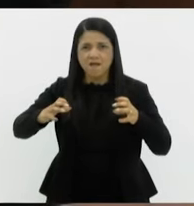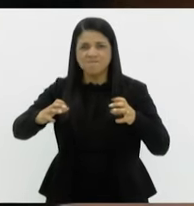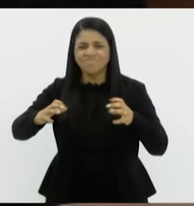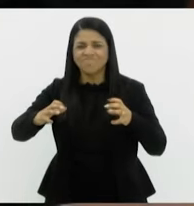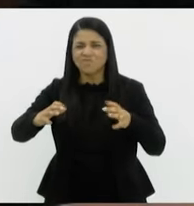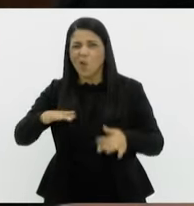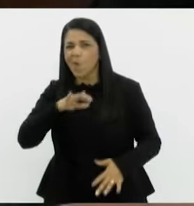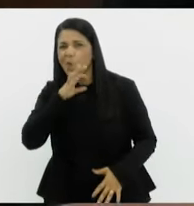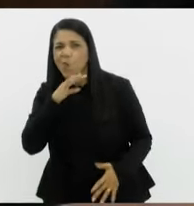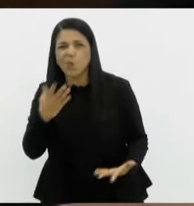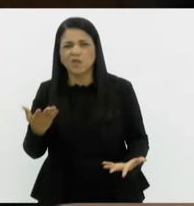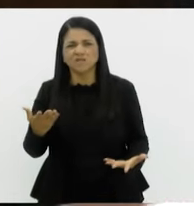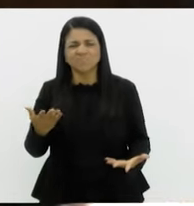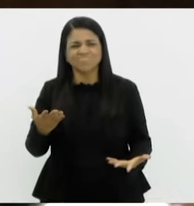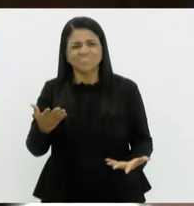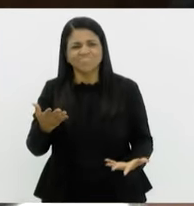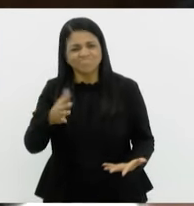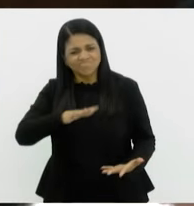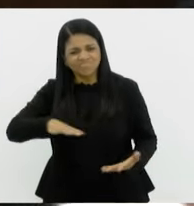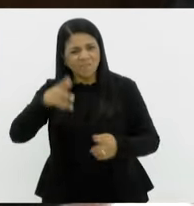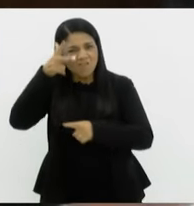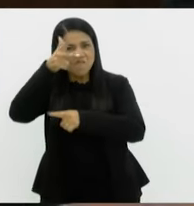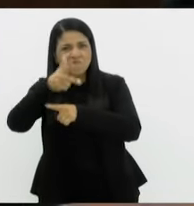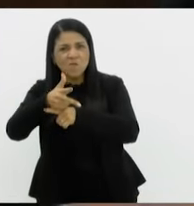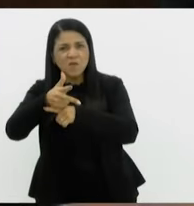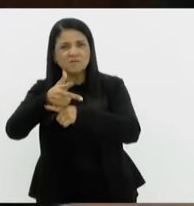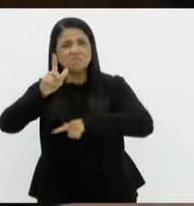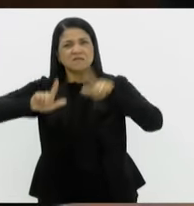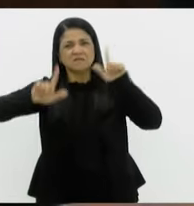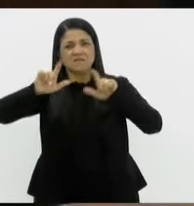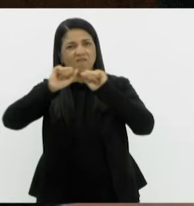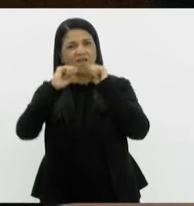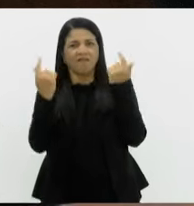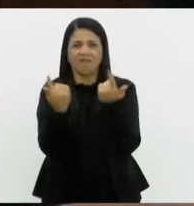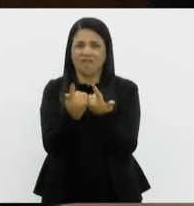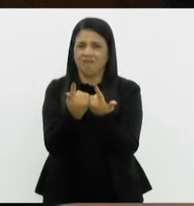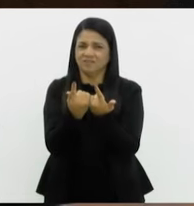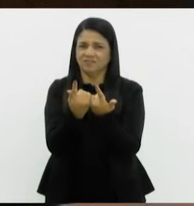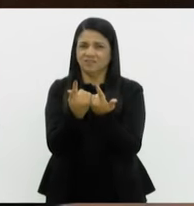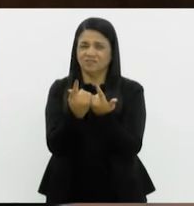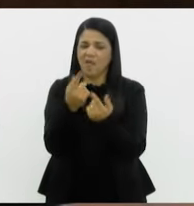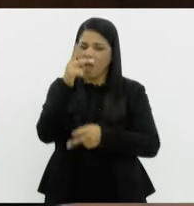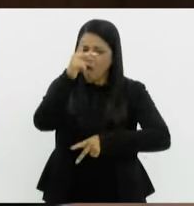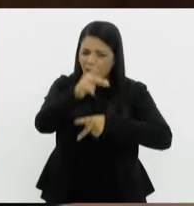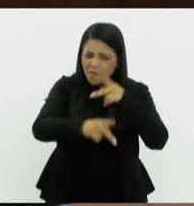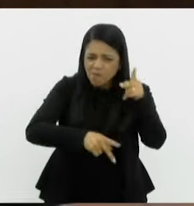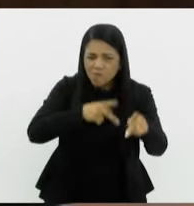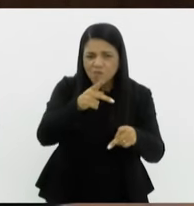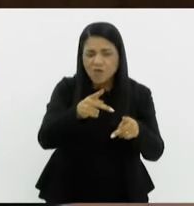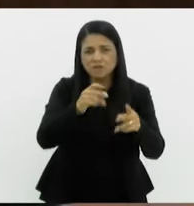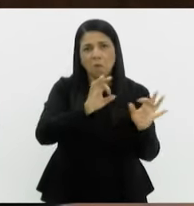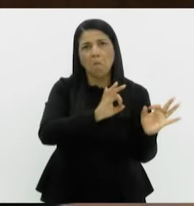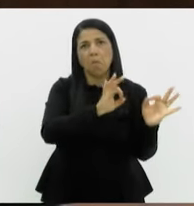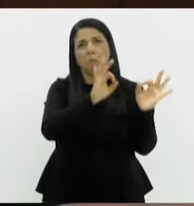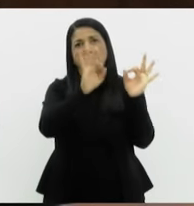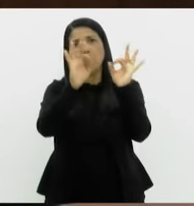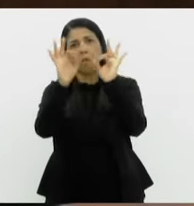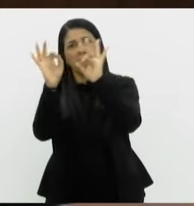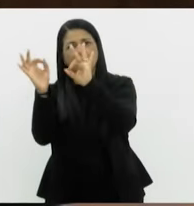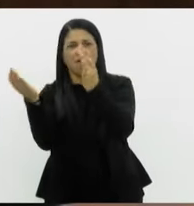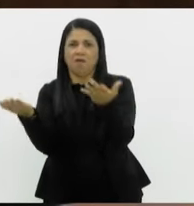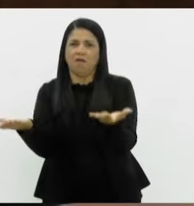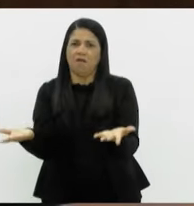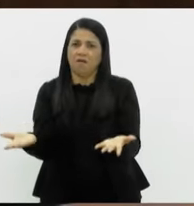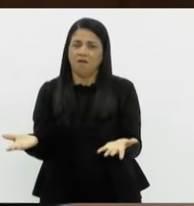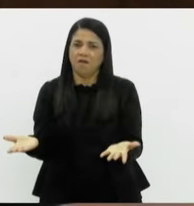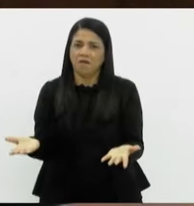ruim, e a gente filmado pela TV Alerge, a população que nos colocou aqui presenciando tudo isso.